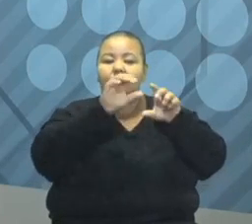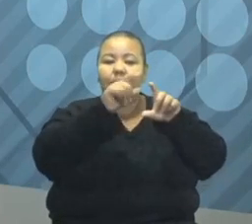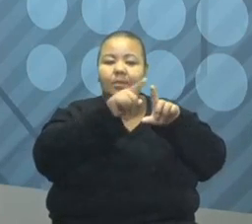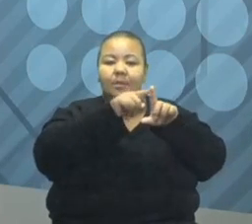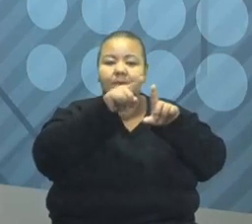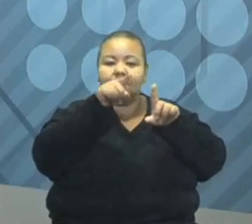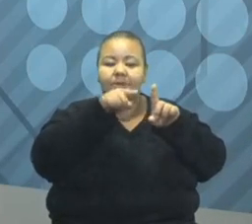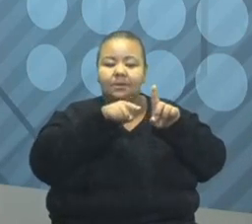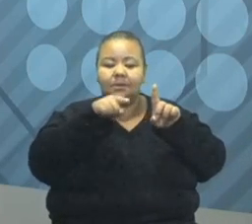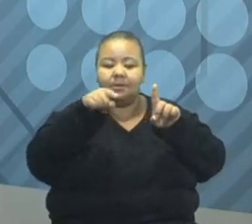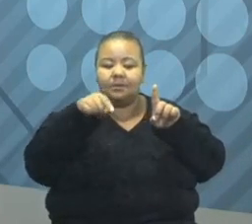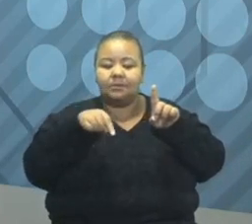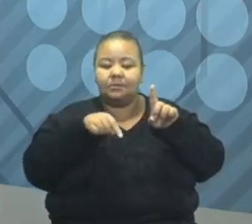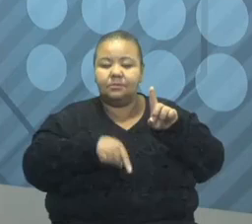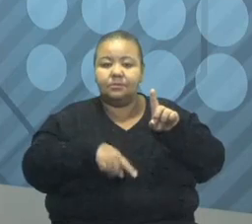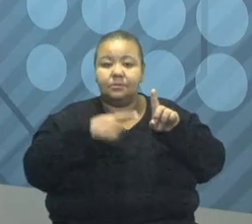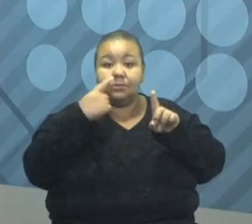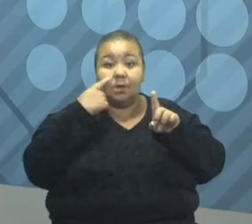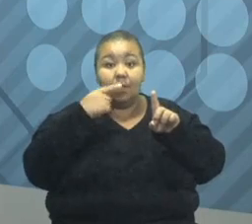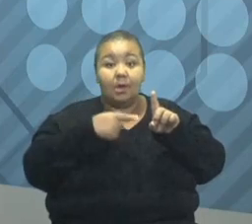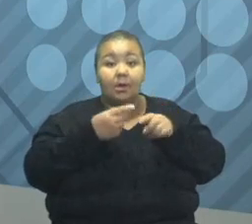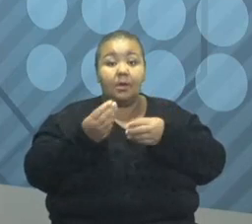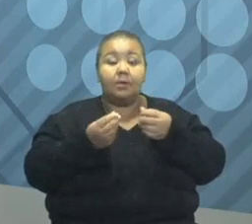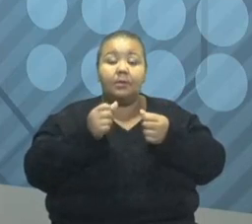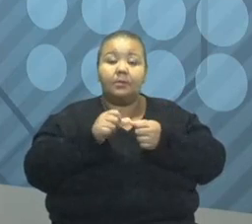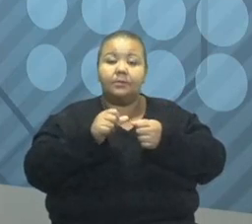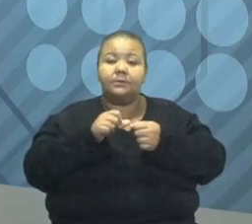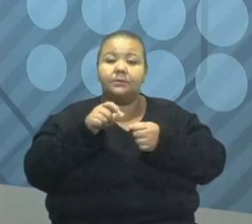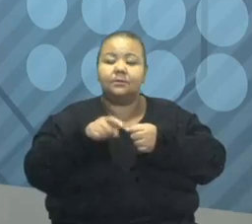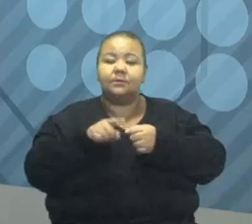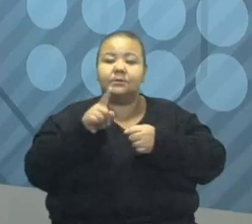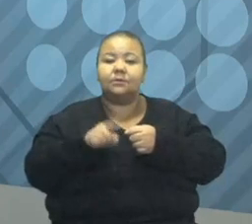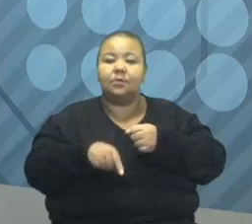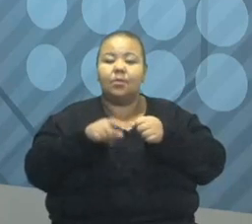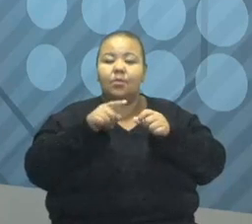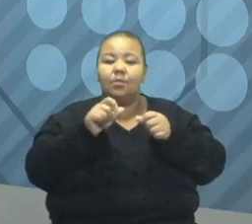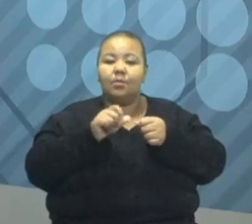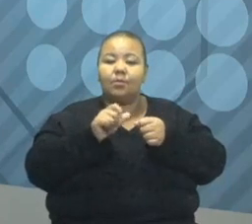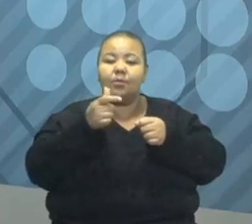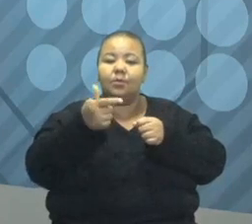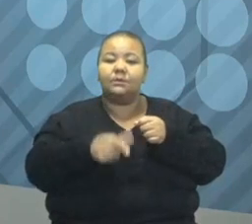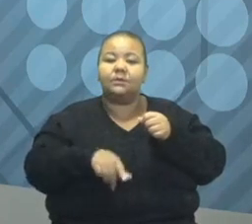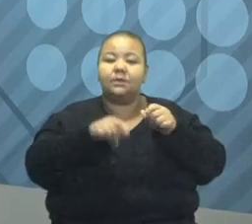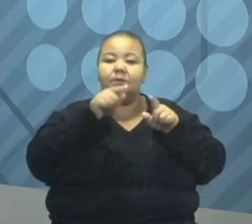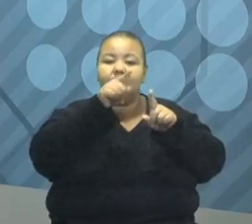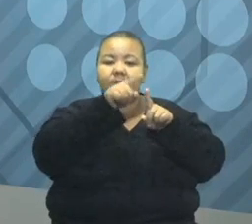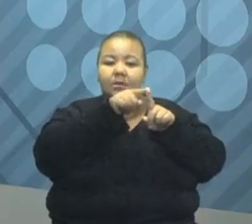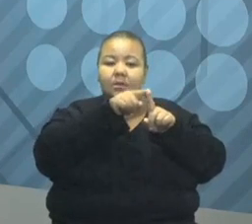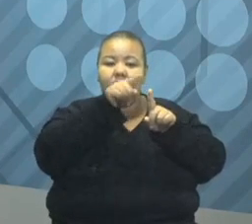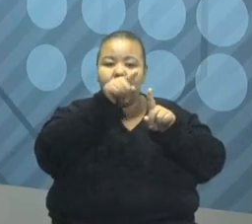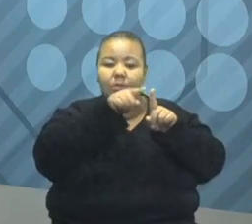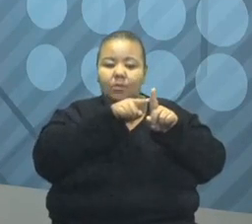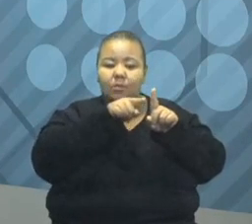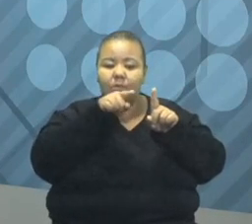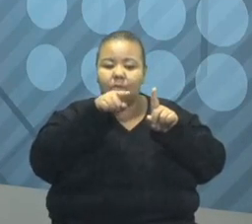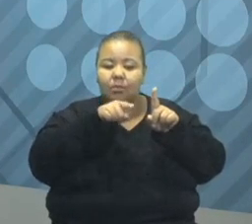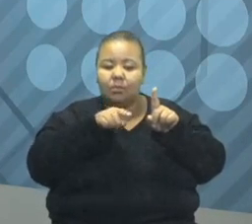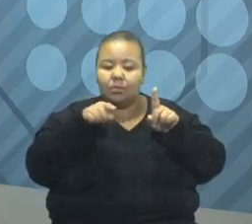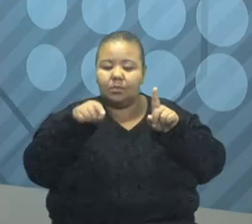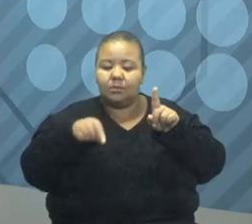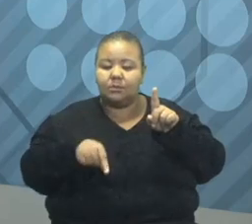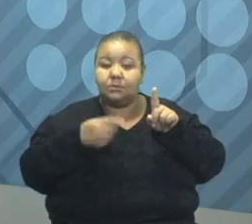Uma dica, atenção com procedimentos que você vai estar realizando com o escalonamento. Aconselho você a buscar